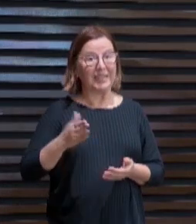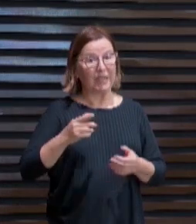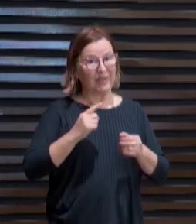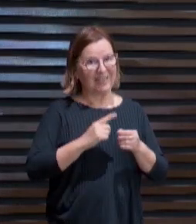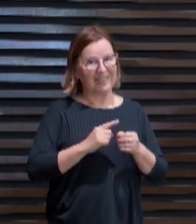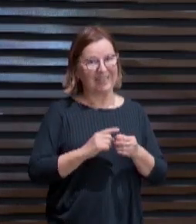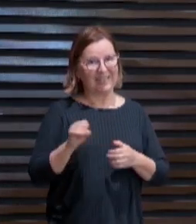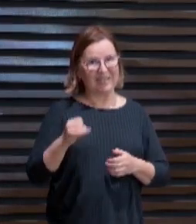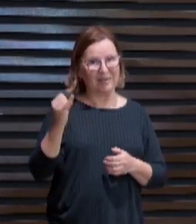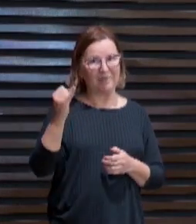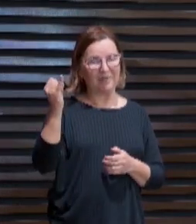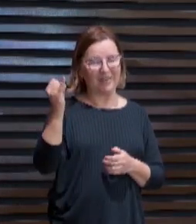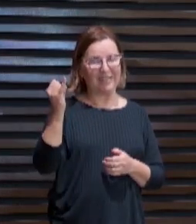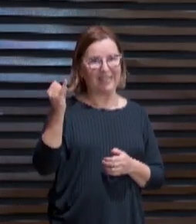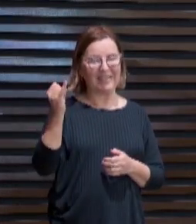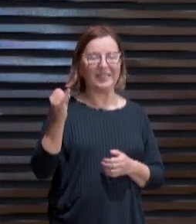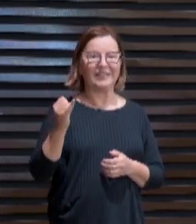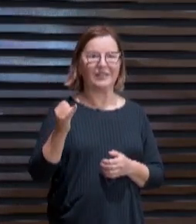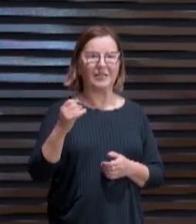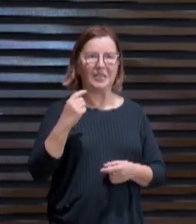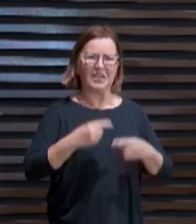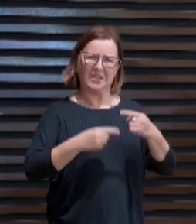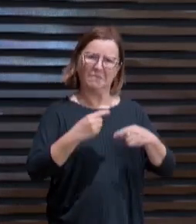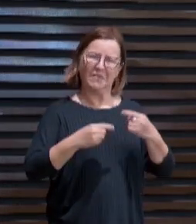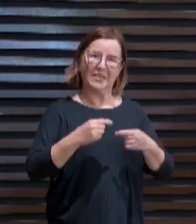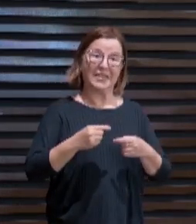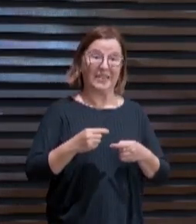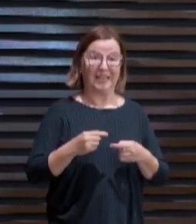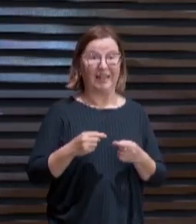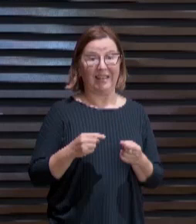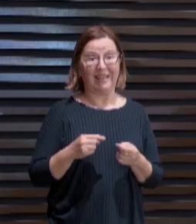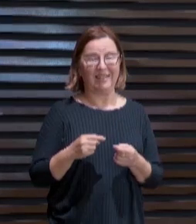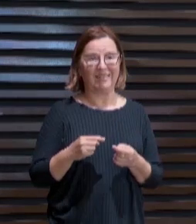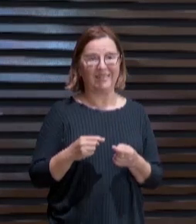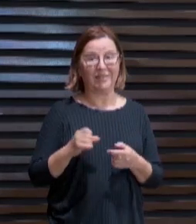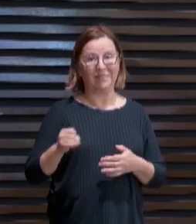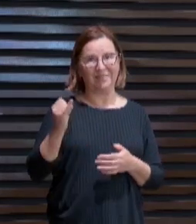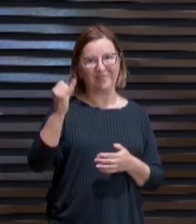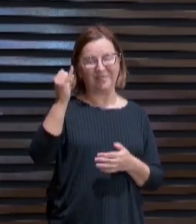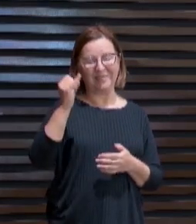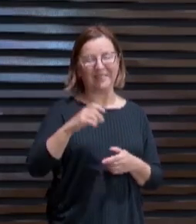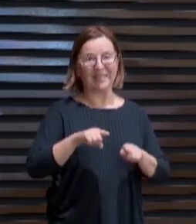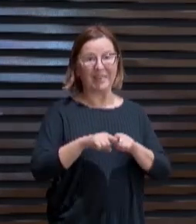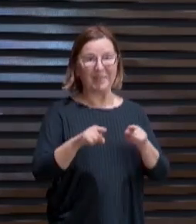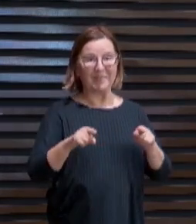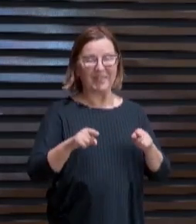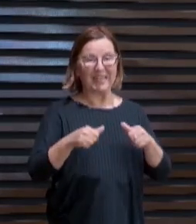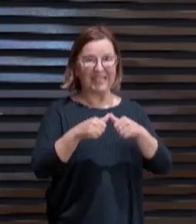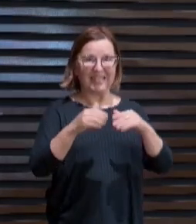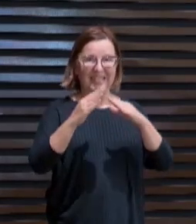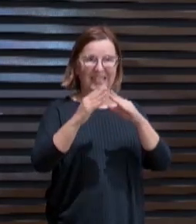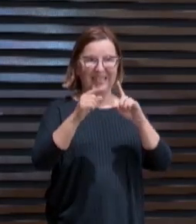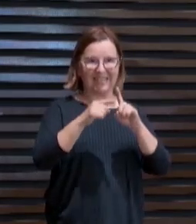cidade que disputava realmente muita atenção, né? Porém, a igreja em Esmirna,